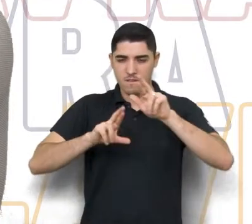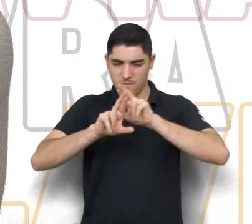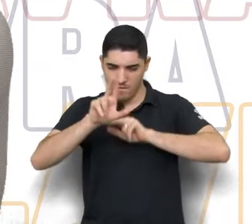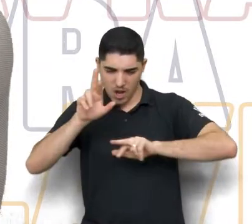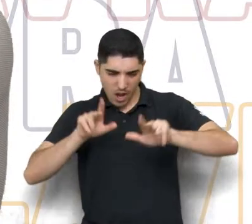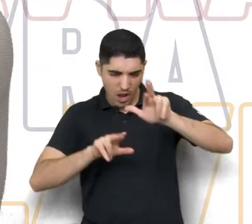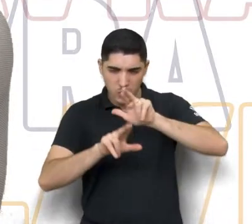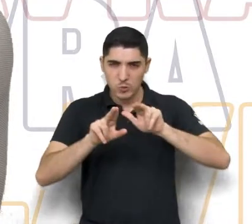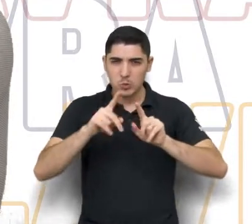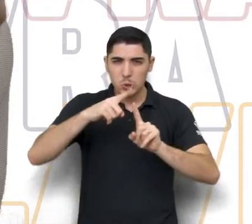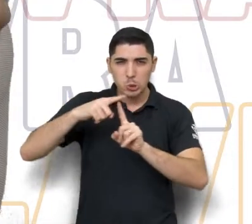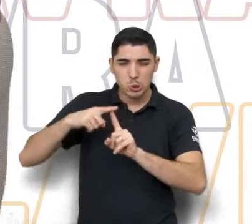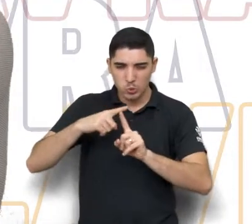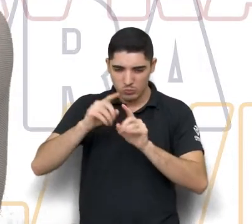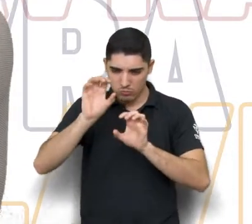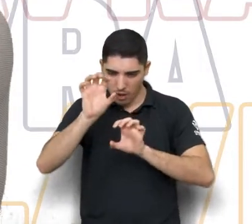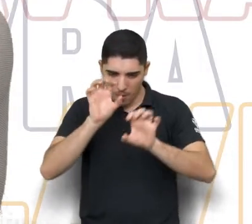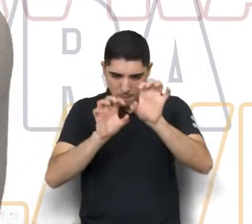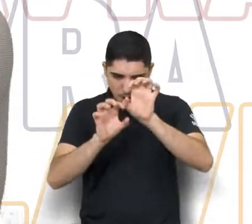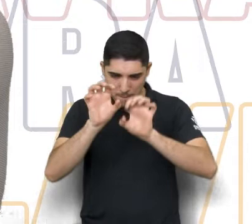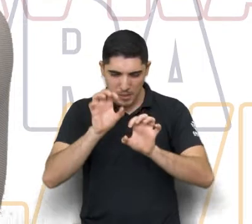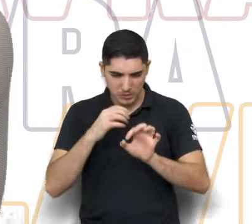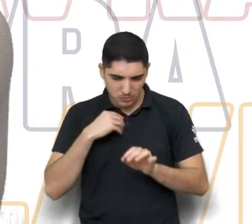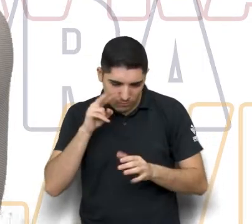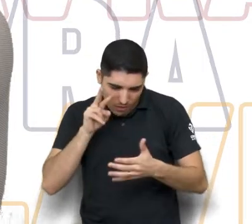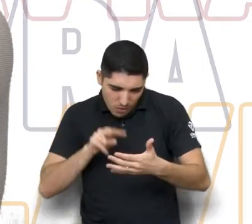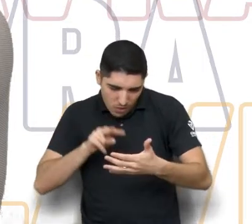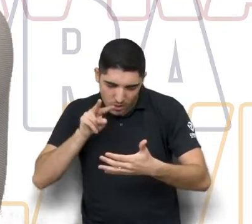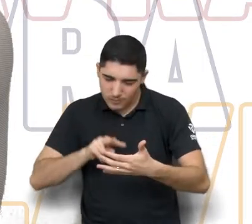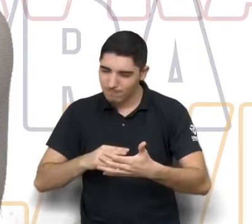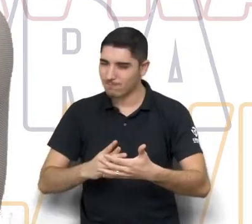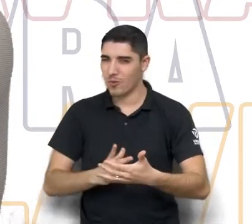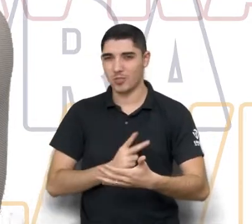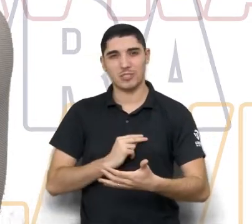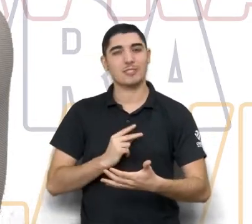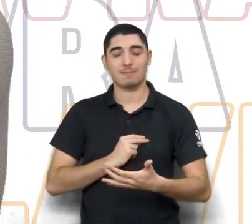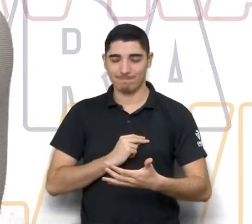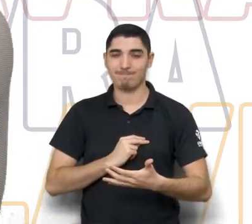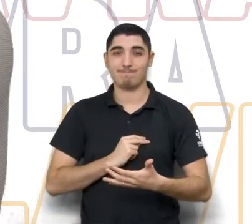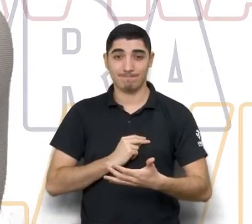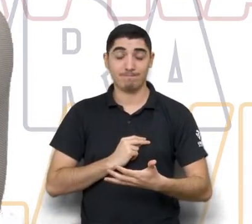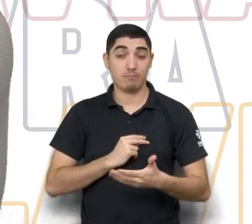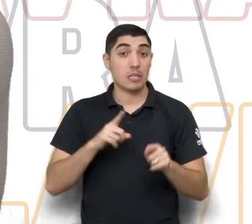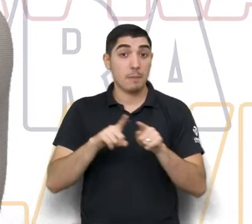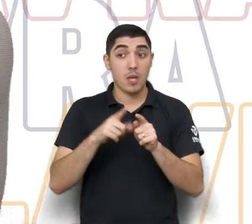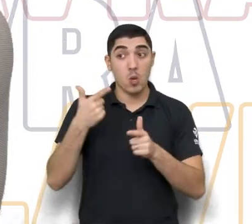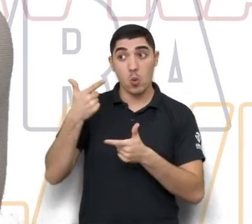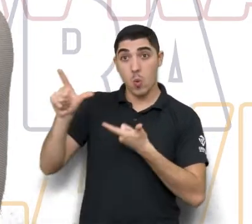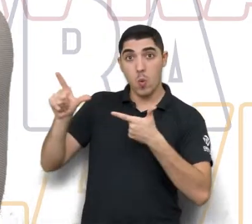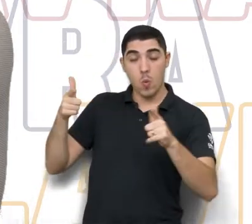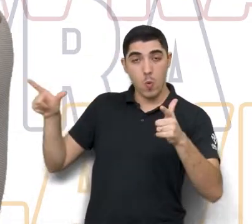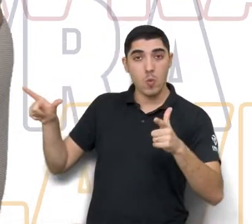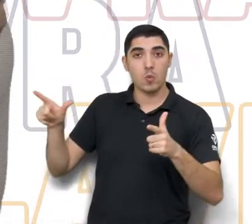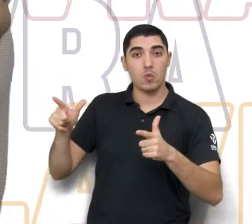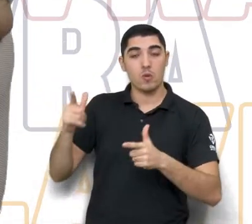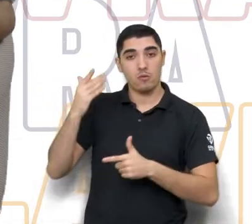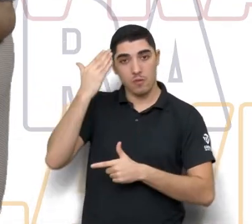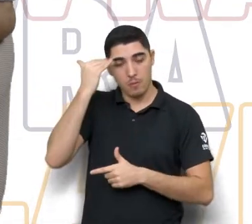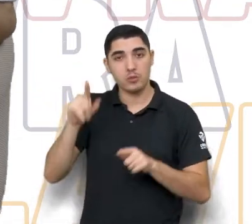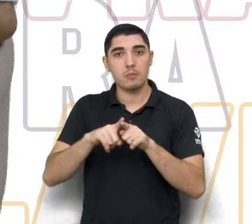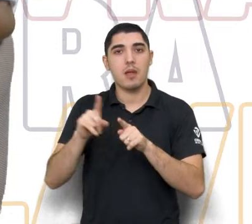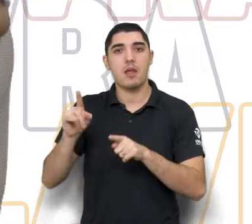articulada, construída, né? E aí também eu tive contato, por extensão, com os poetas concretos, né? Com os